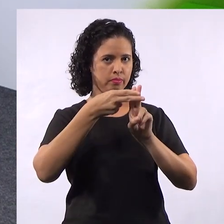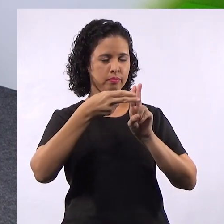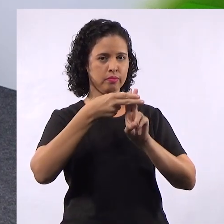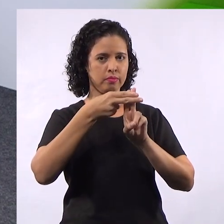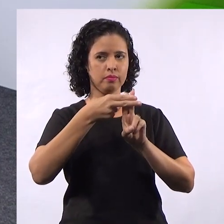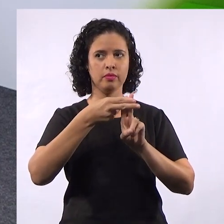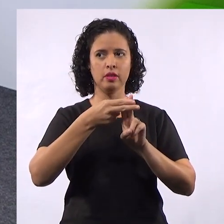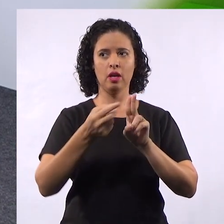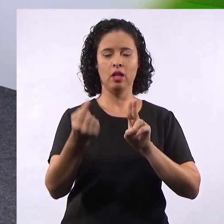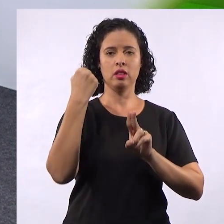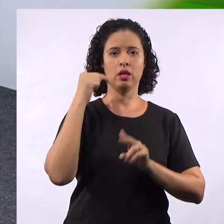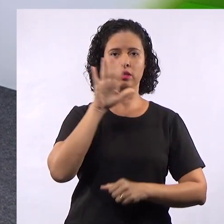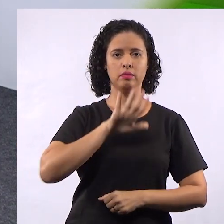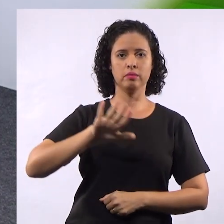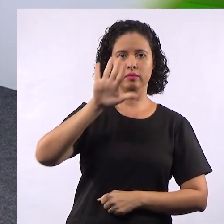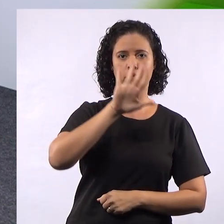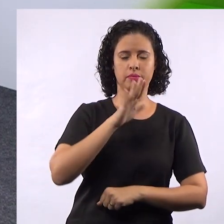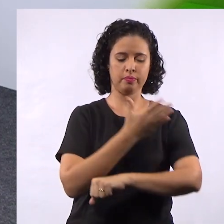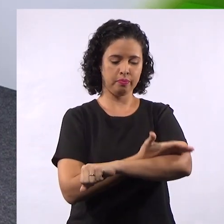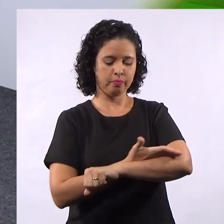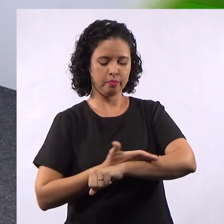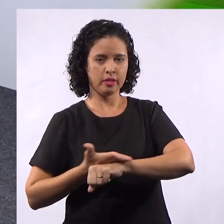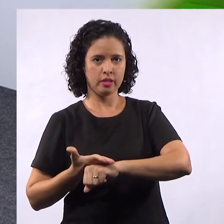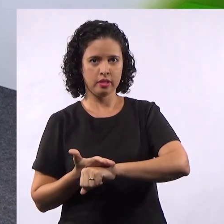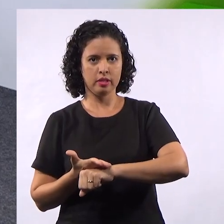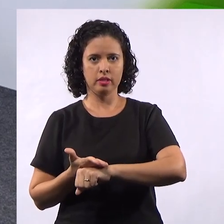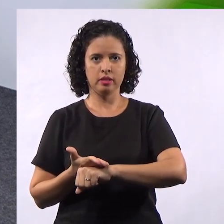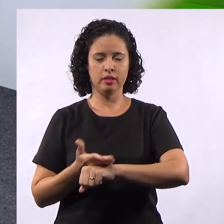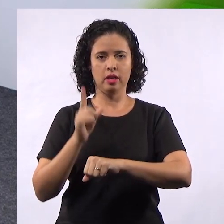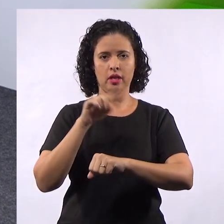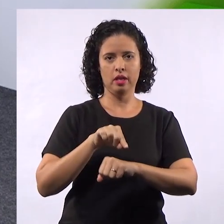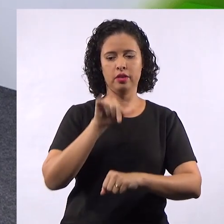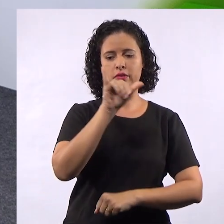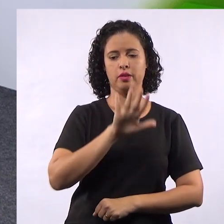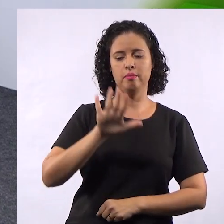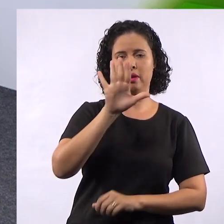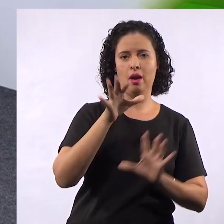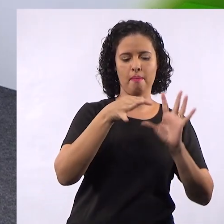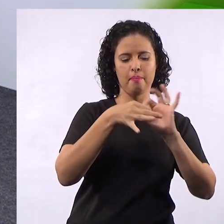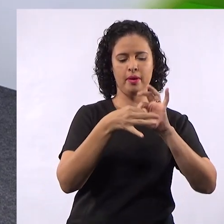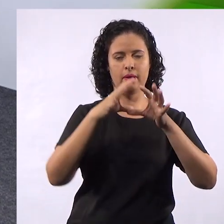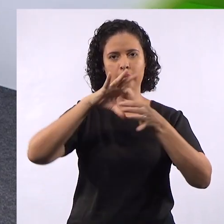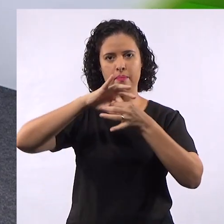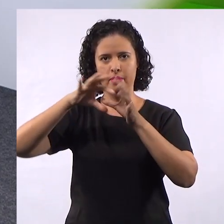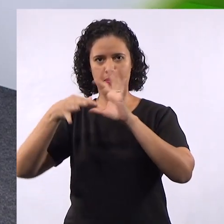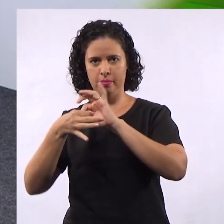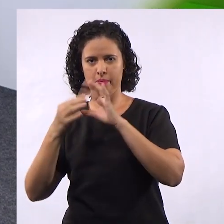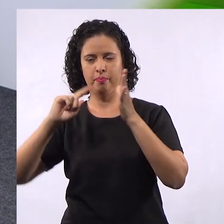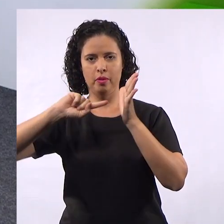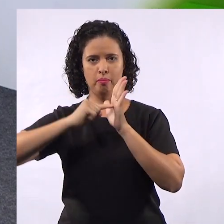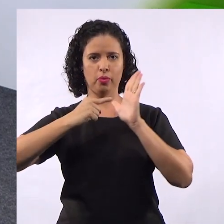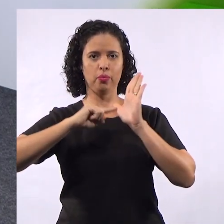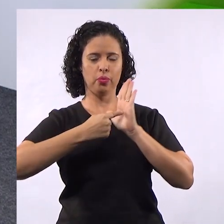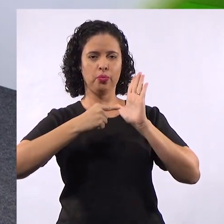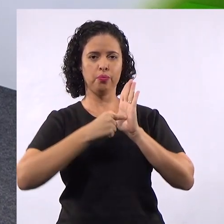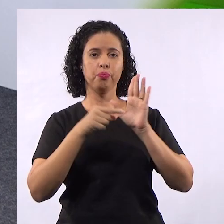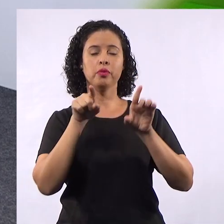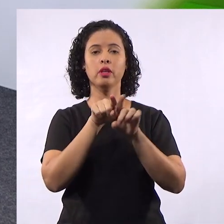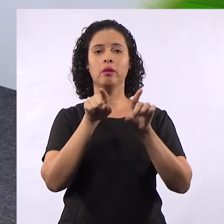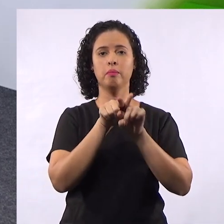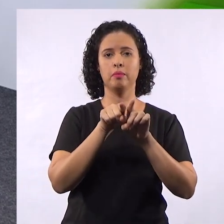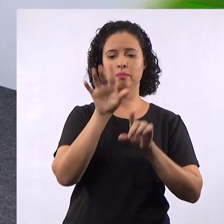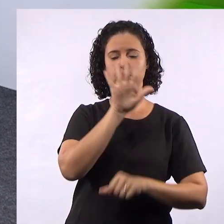Zona Norte, e atrás de mim tem uma parede branca com uma figura geométrica interligada por traços e pontos. Aqui à minha esquerda